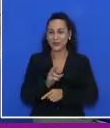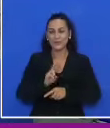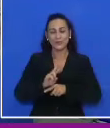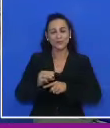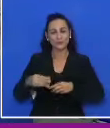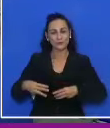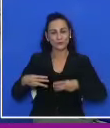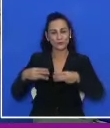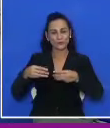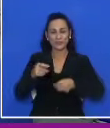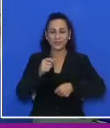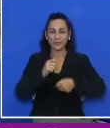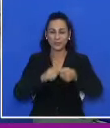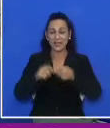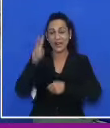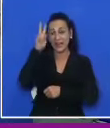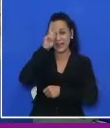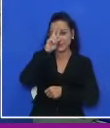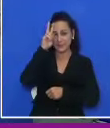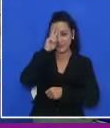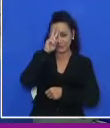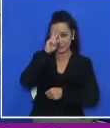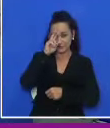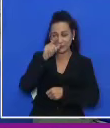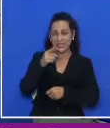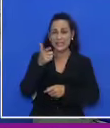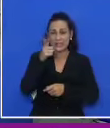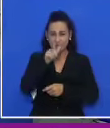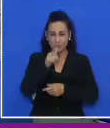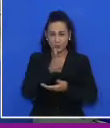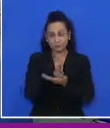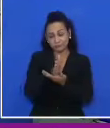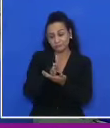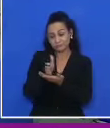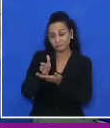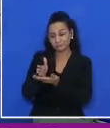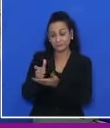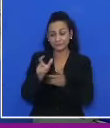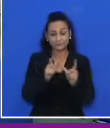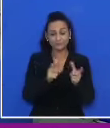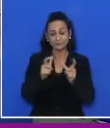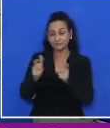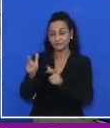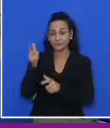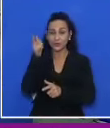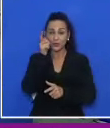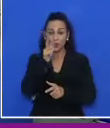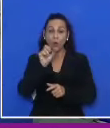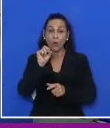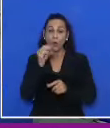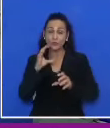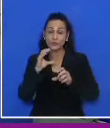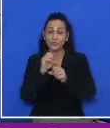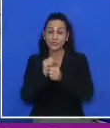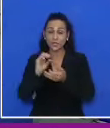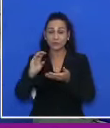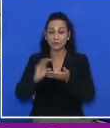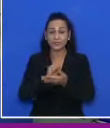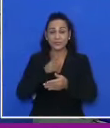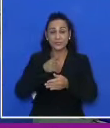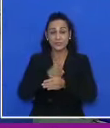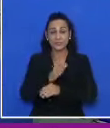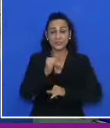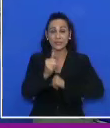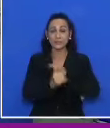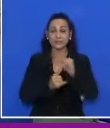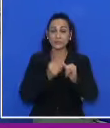do Ministério da Economia. Lembrando, logo após a apuração, você poderá saber de onde são as apostas vencedoras ou se o prêmio está acumulado acessando